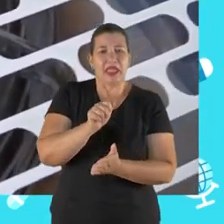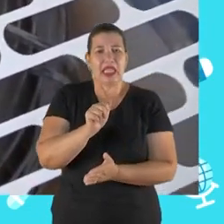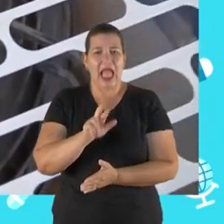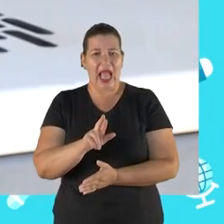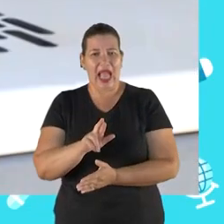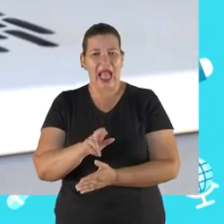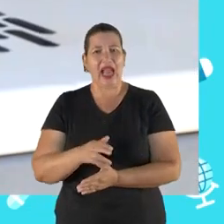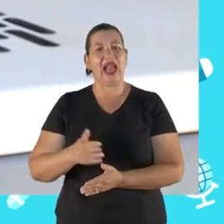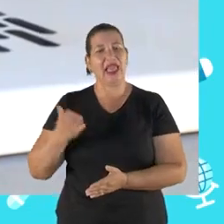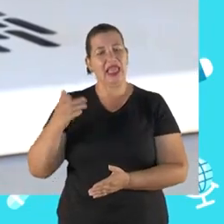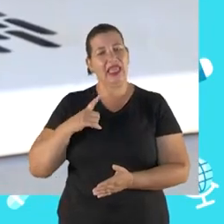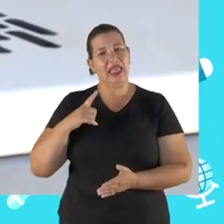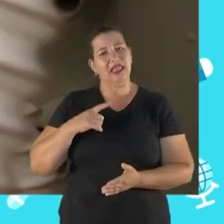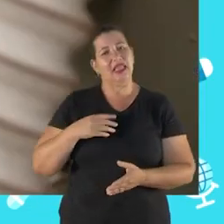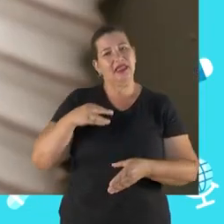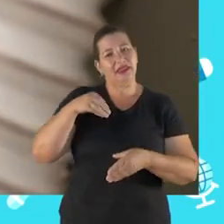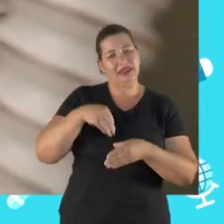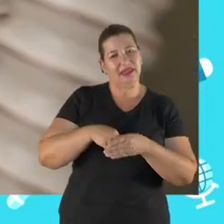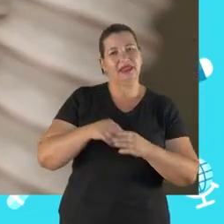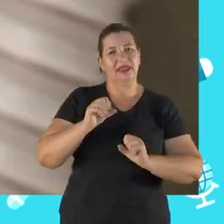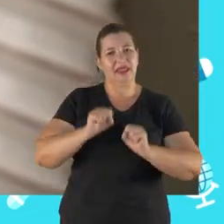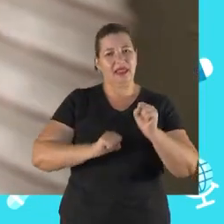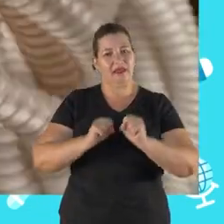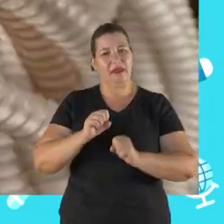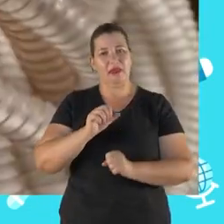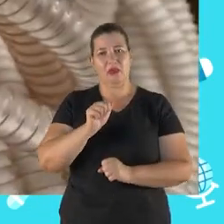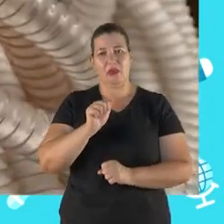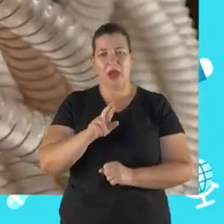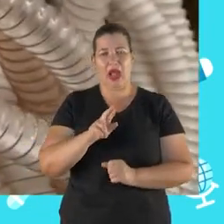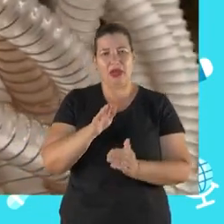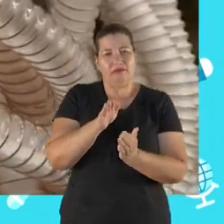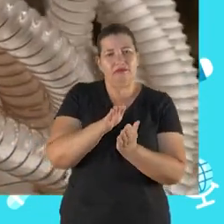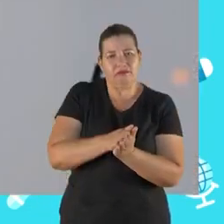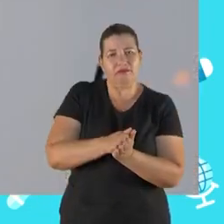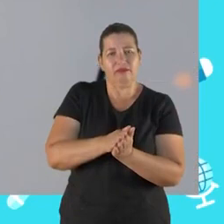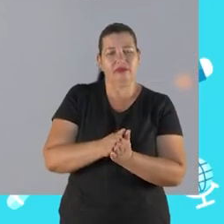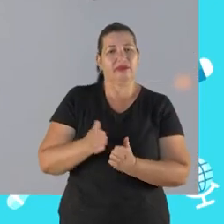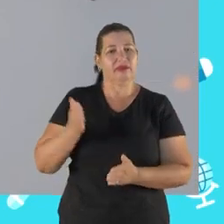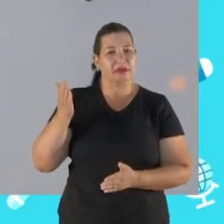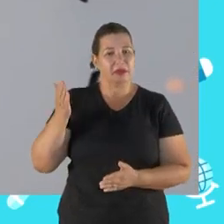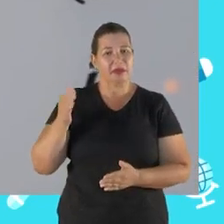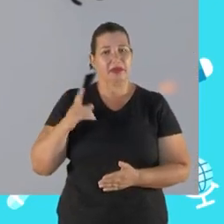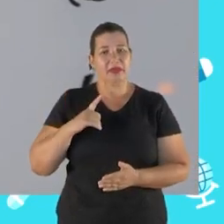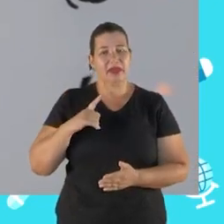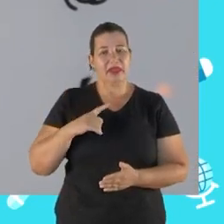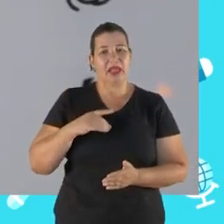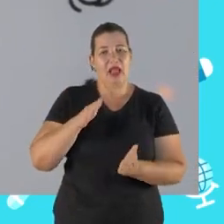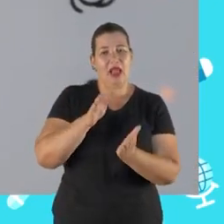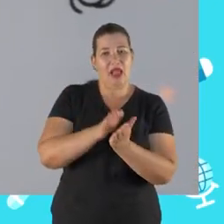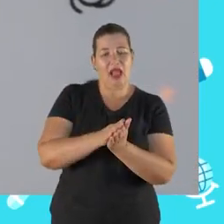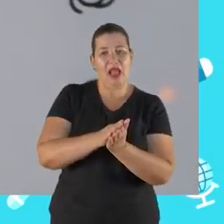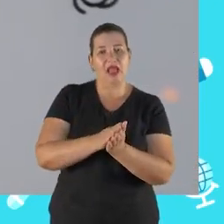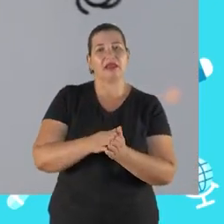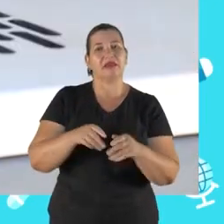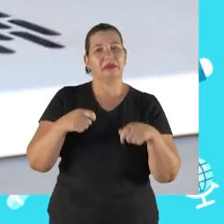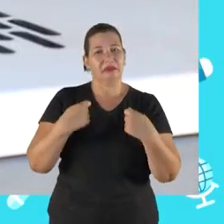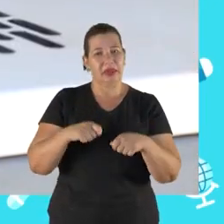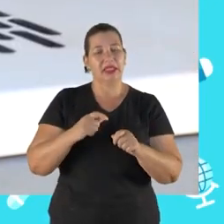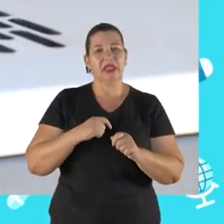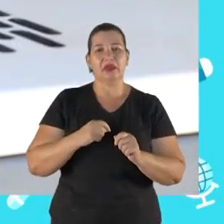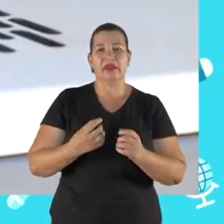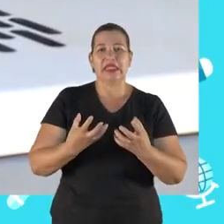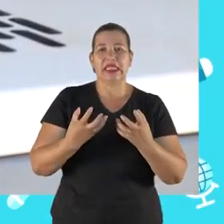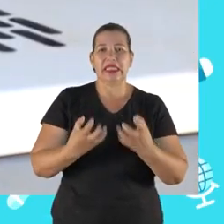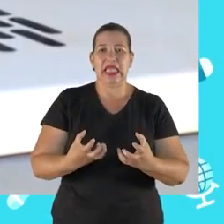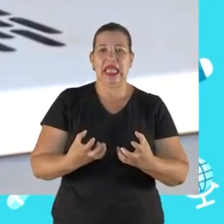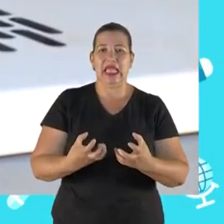compressor de ar. Todo o poliestireno é transportado aqui dentro da fábrica com ar comprimido. Só que além de comprimir o ar,